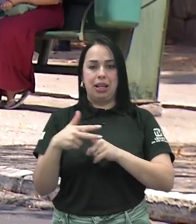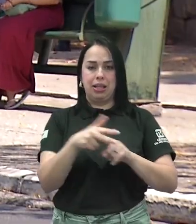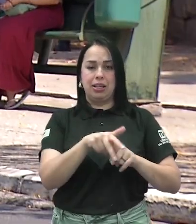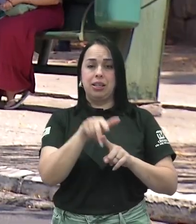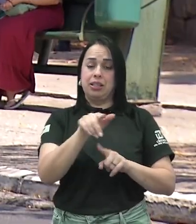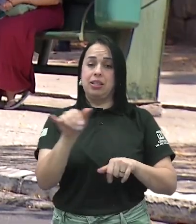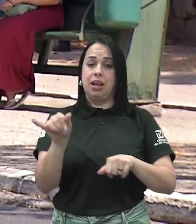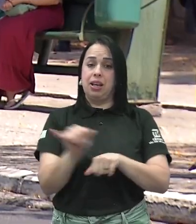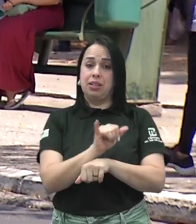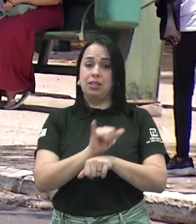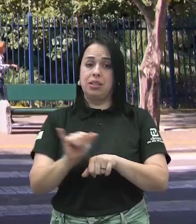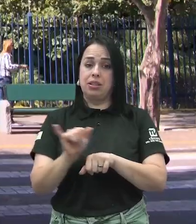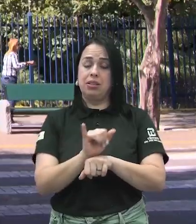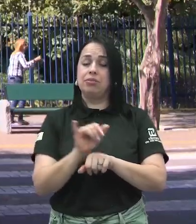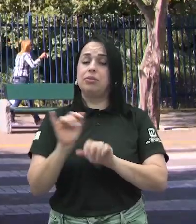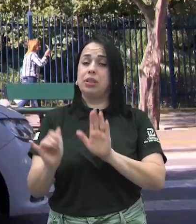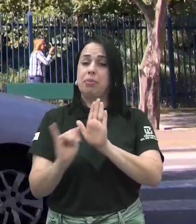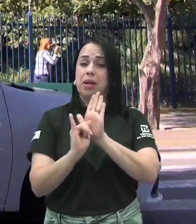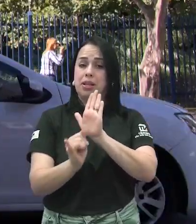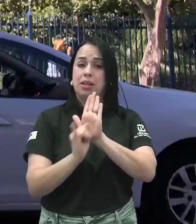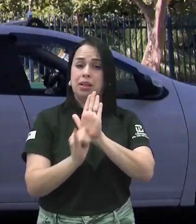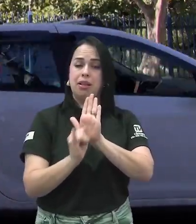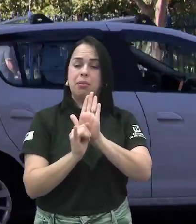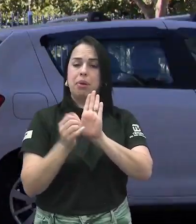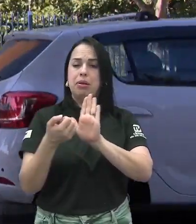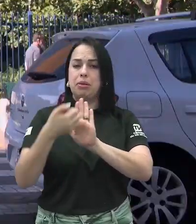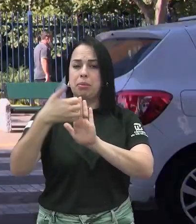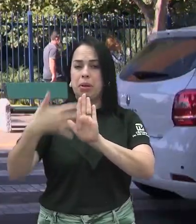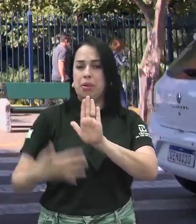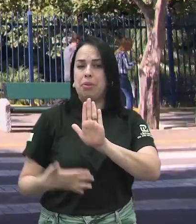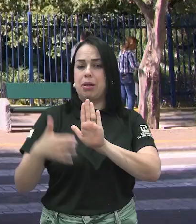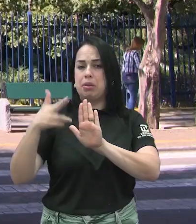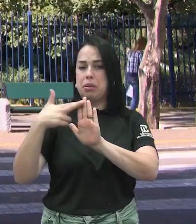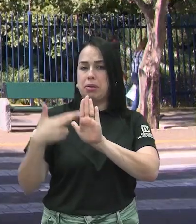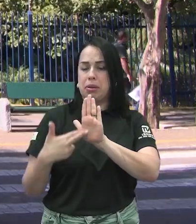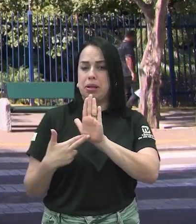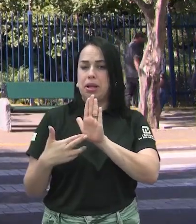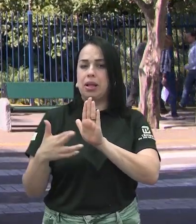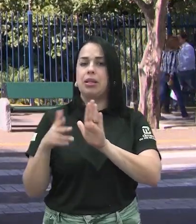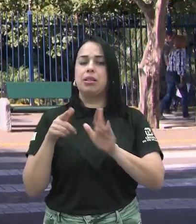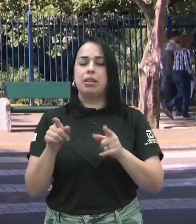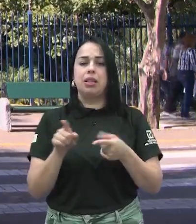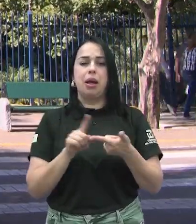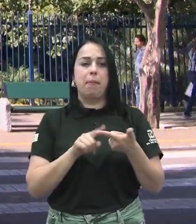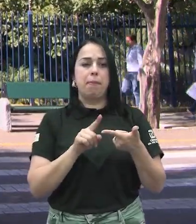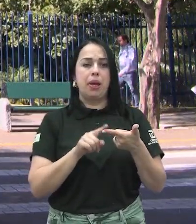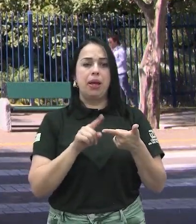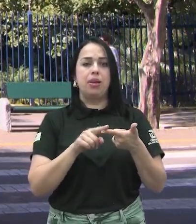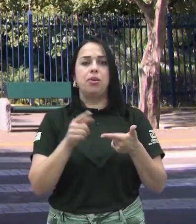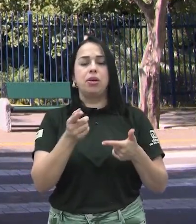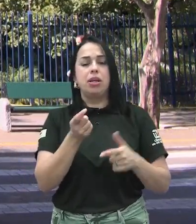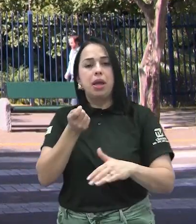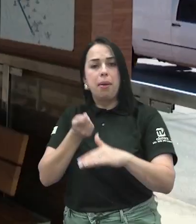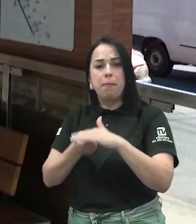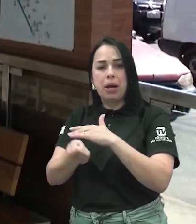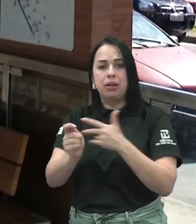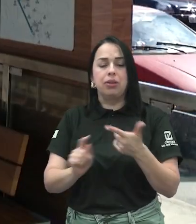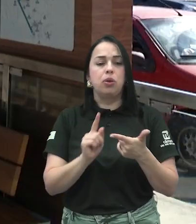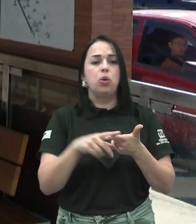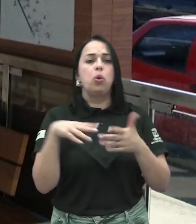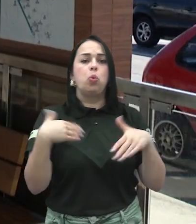de ônibus em São José. O edital deverá estabelecer o prazo da concessão, a remuneração ao